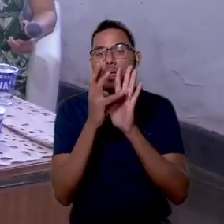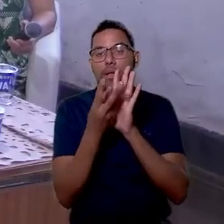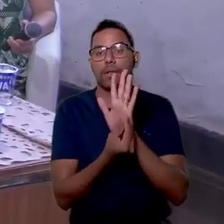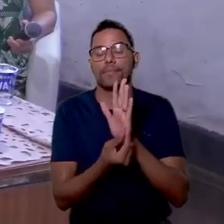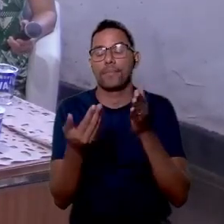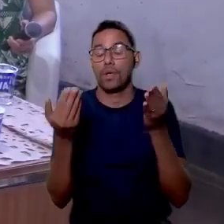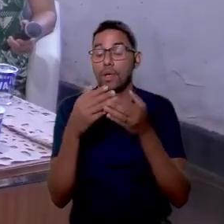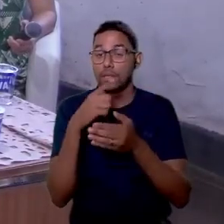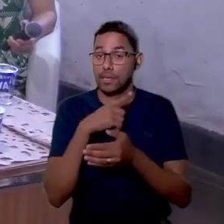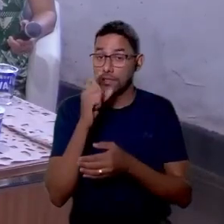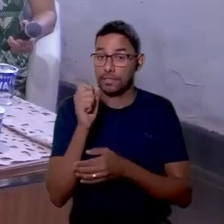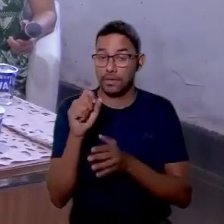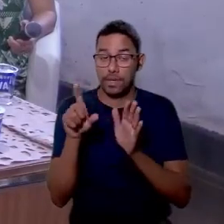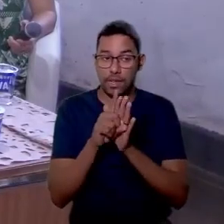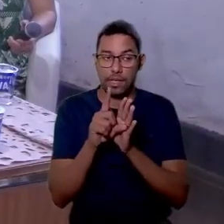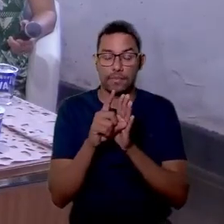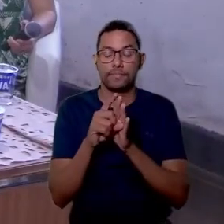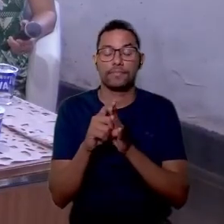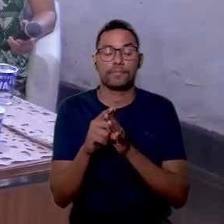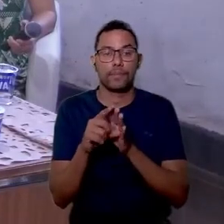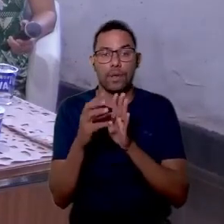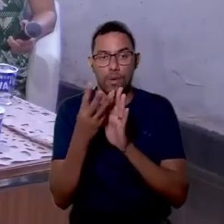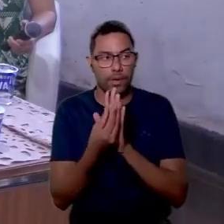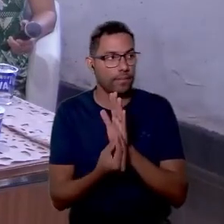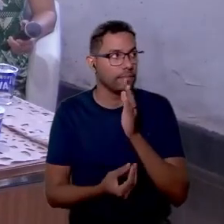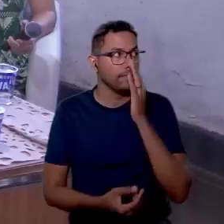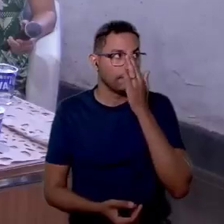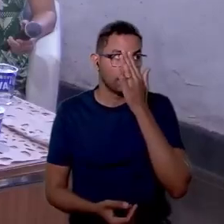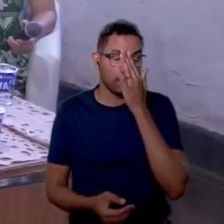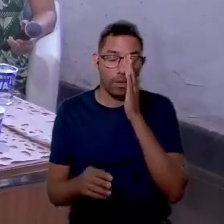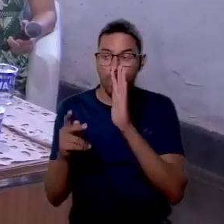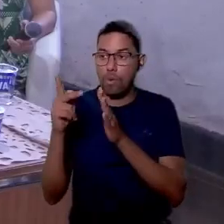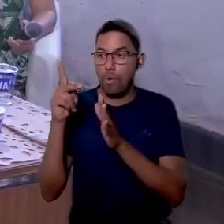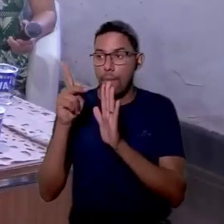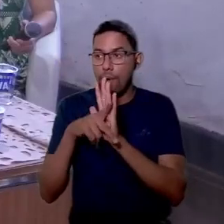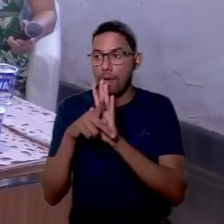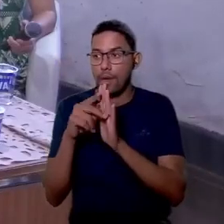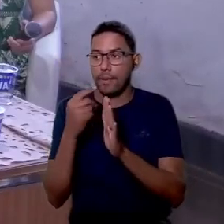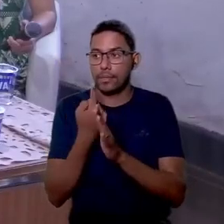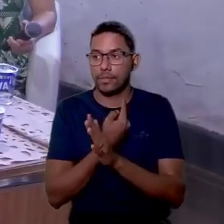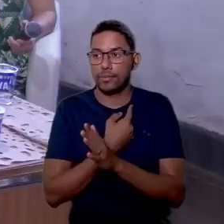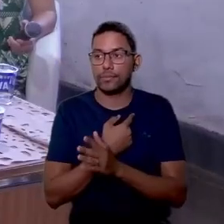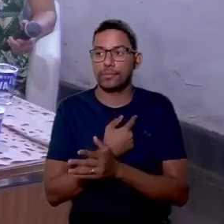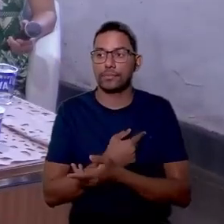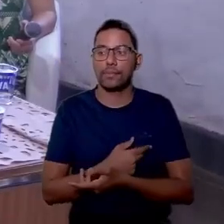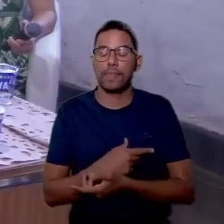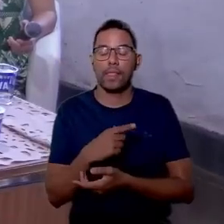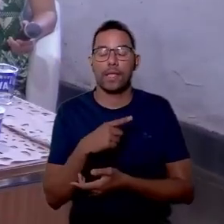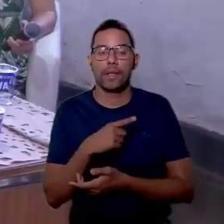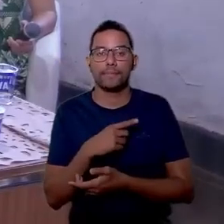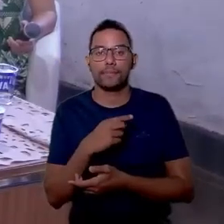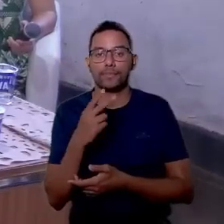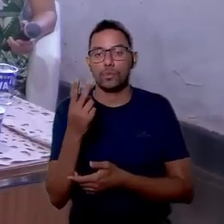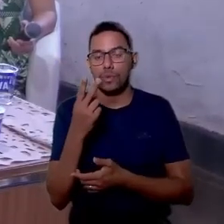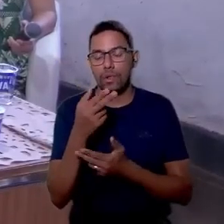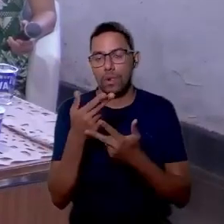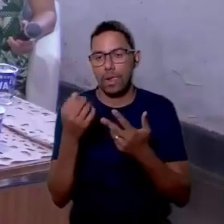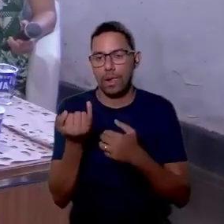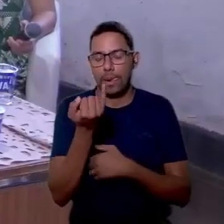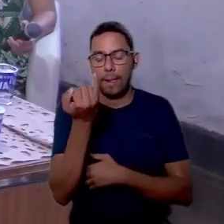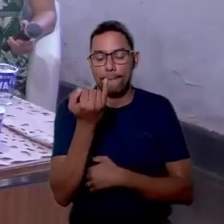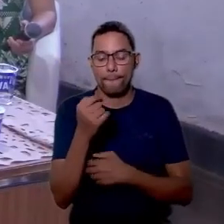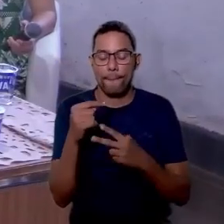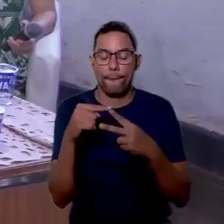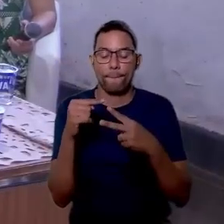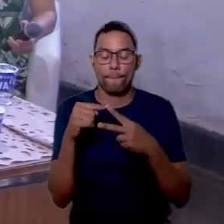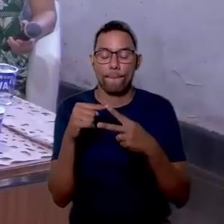recebendo ações. E no nosso edital, nos nossos programas, esse de indução, a gente faz duas coisas que é